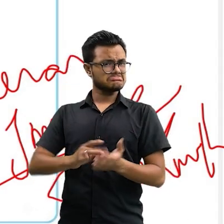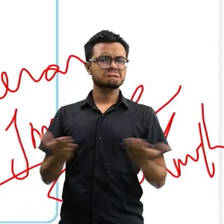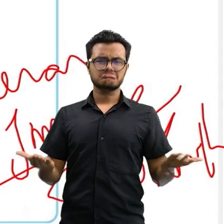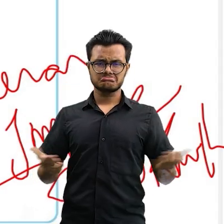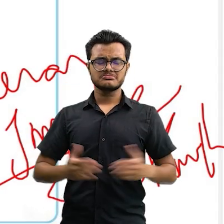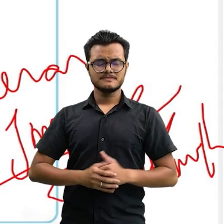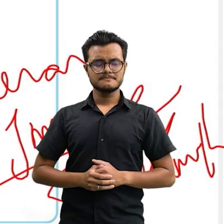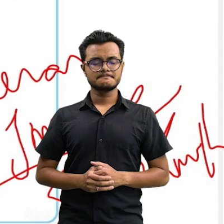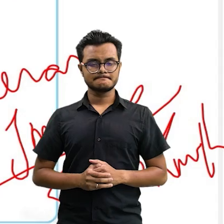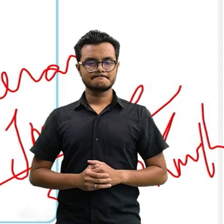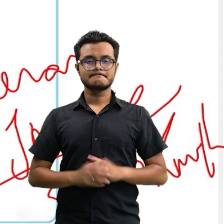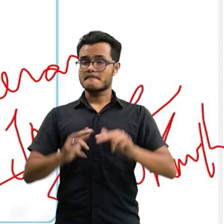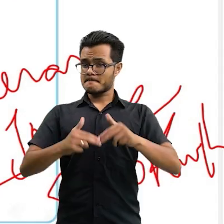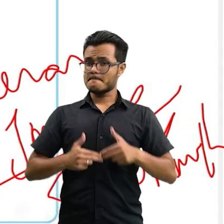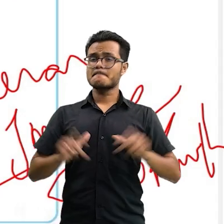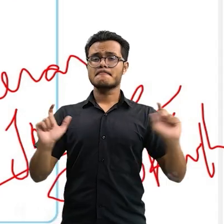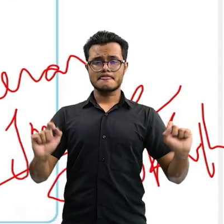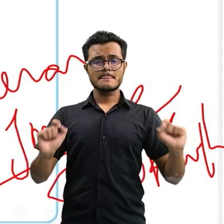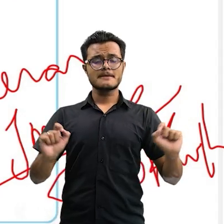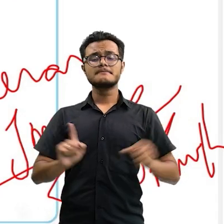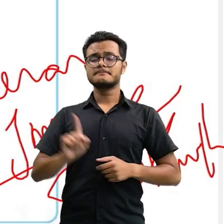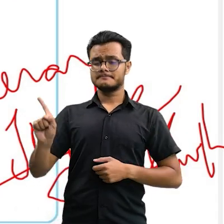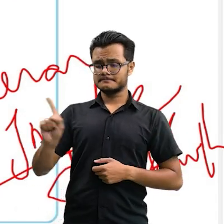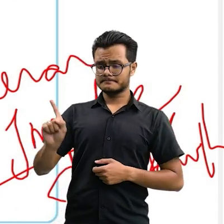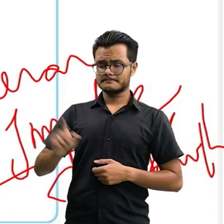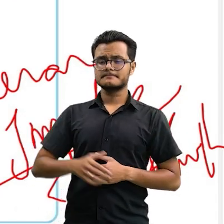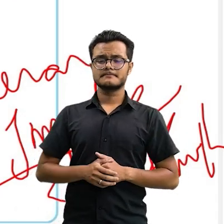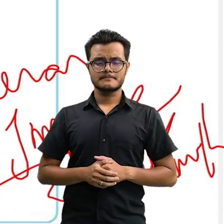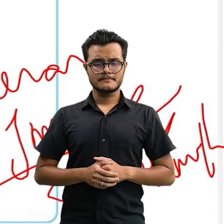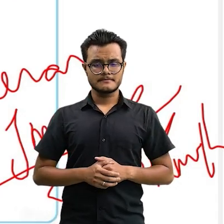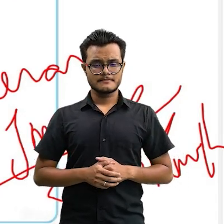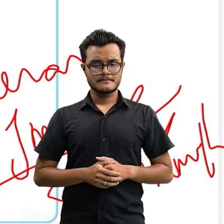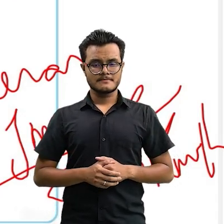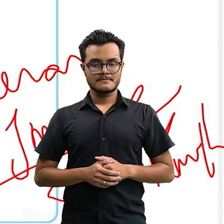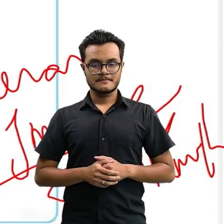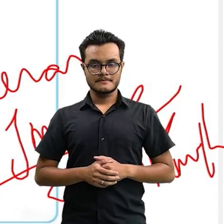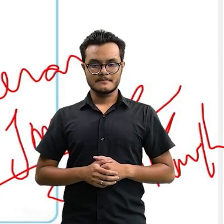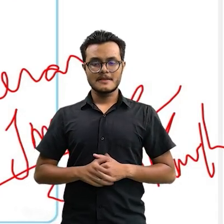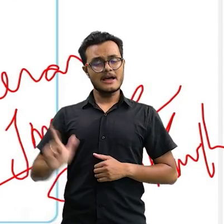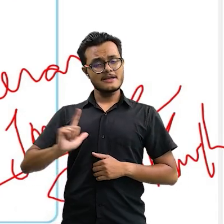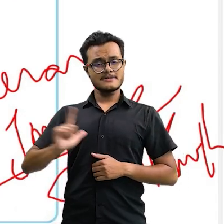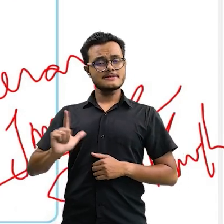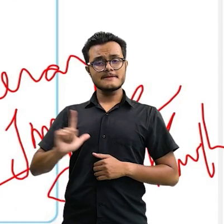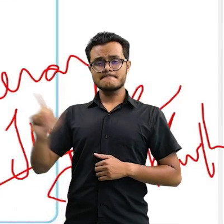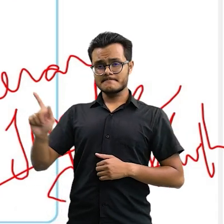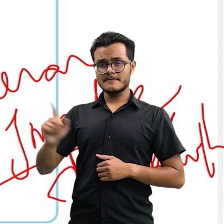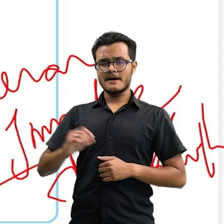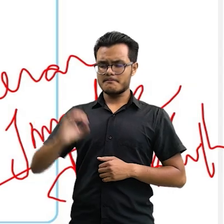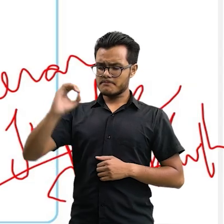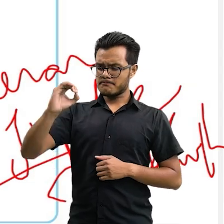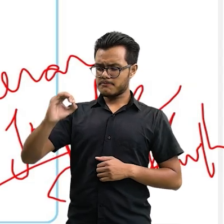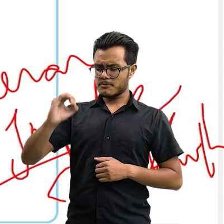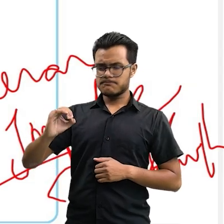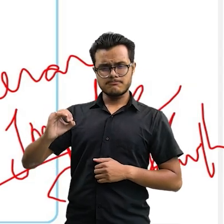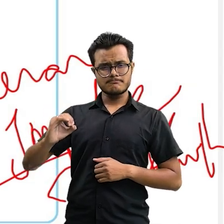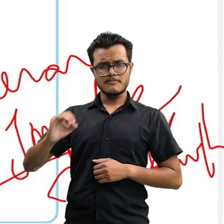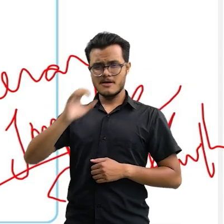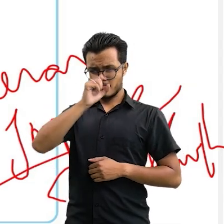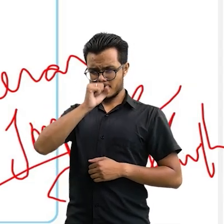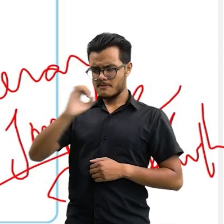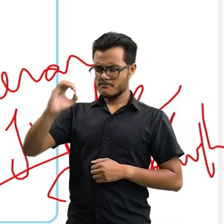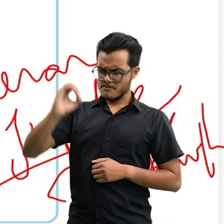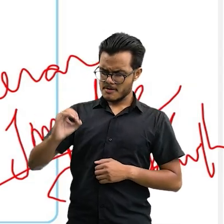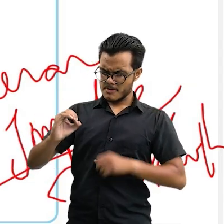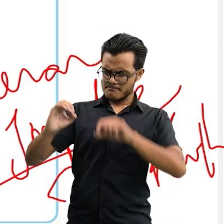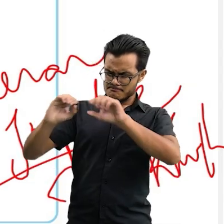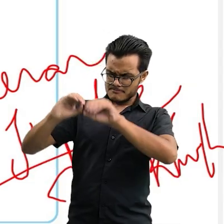rápido. E aí você chega aqui, ó, na terminação do axônio, onde na terminação do axônio você vai ter